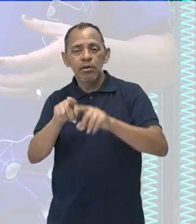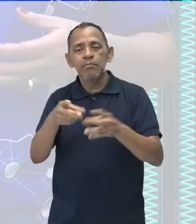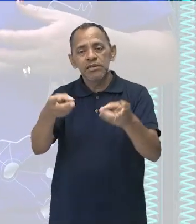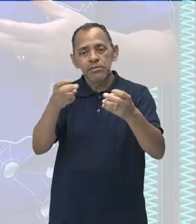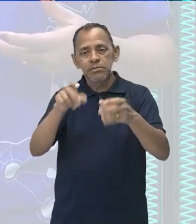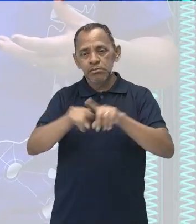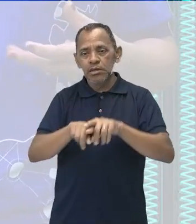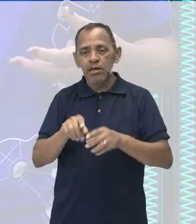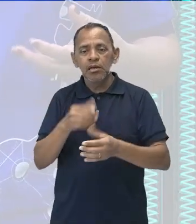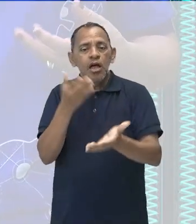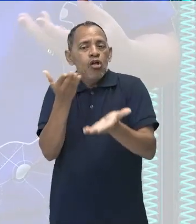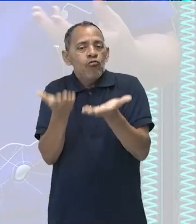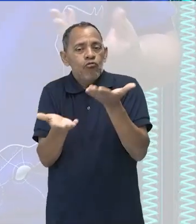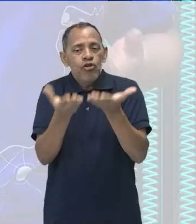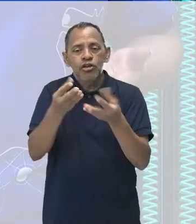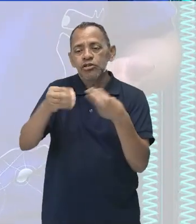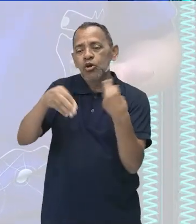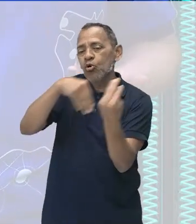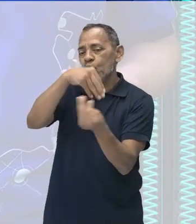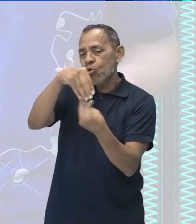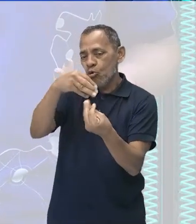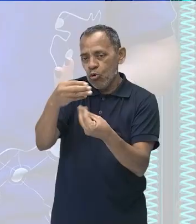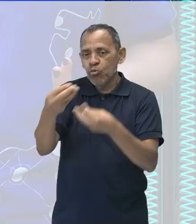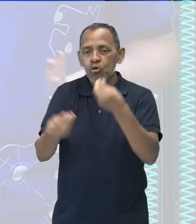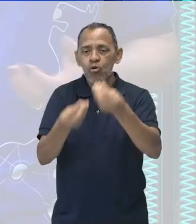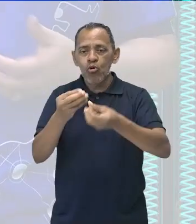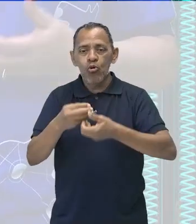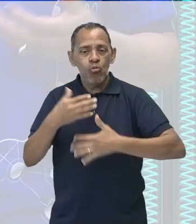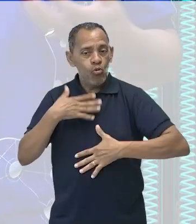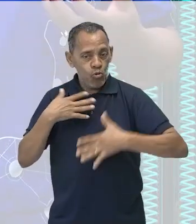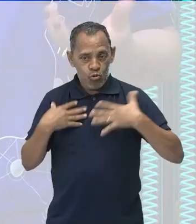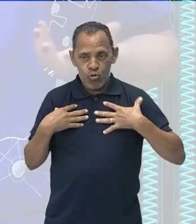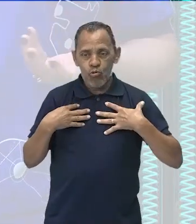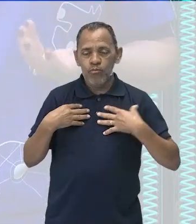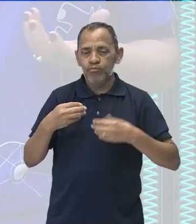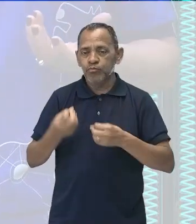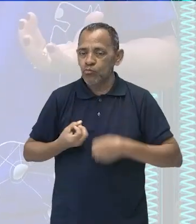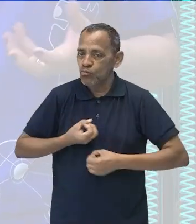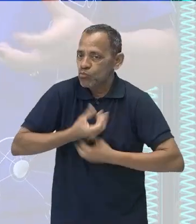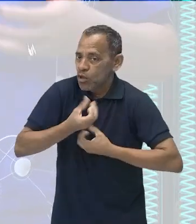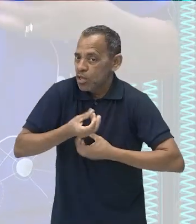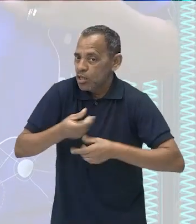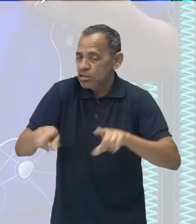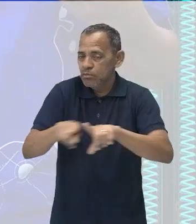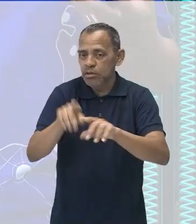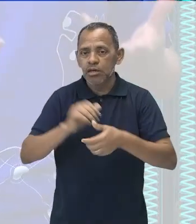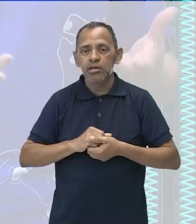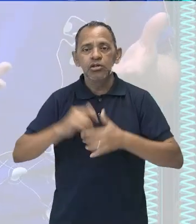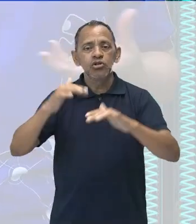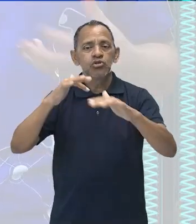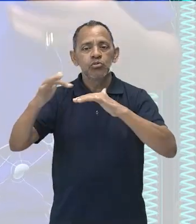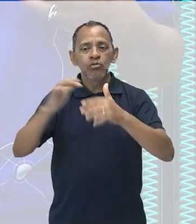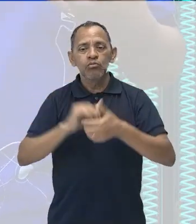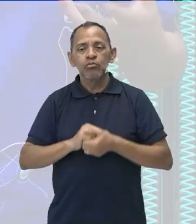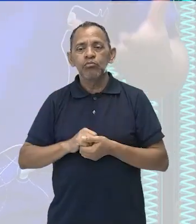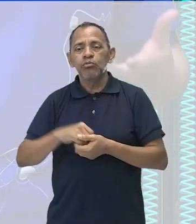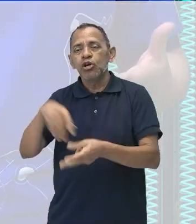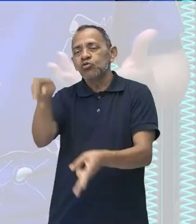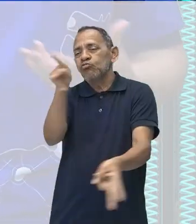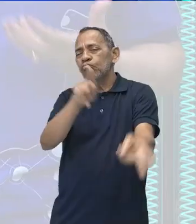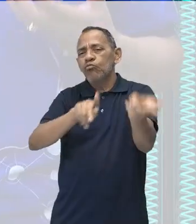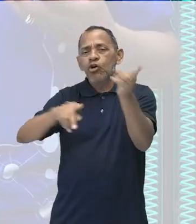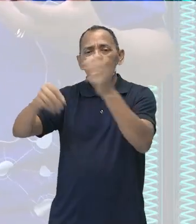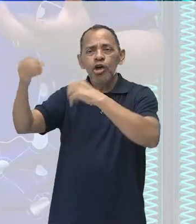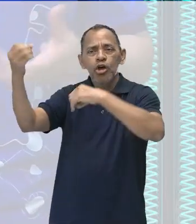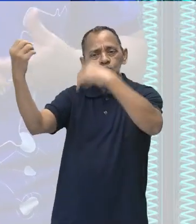leveza, o corpo como se ele estivesse mais livre e expressando esses movimentos como se fosse vento,